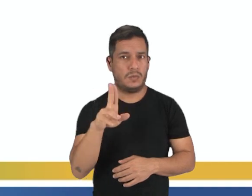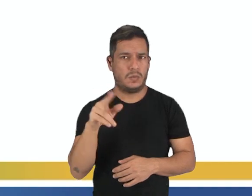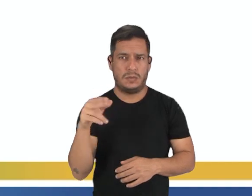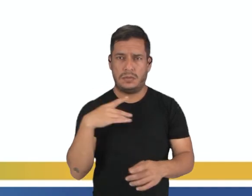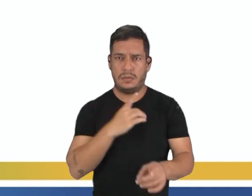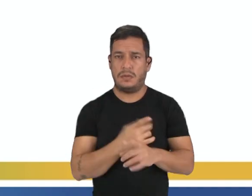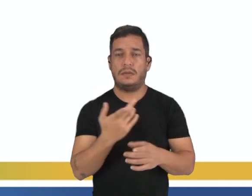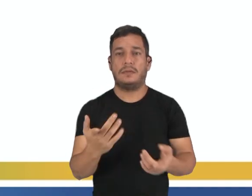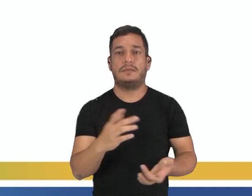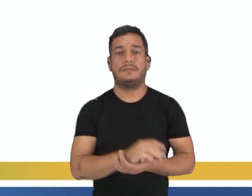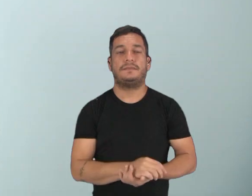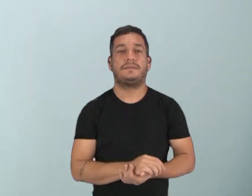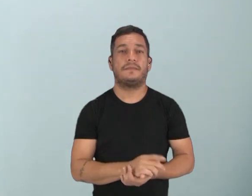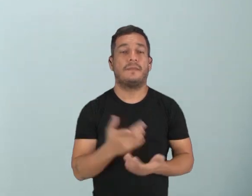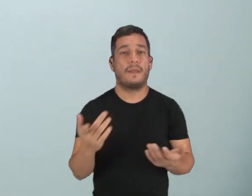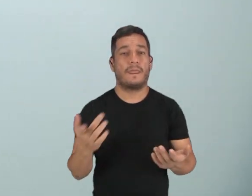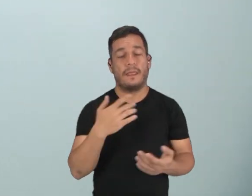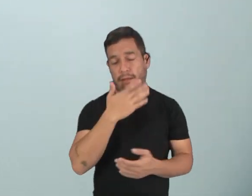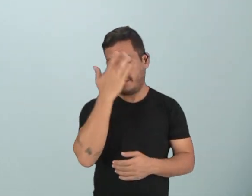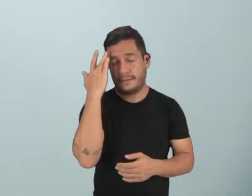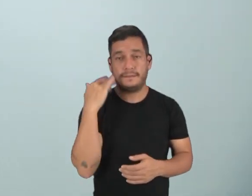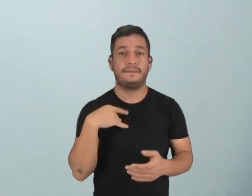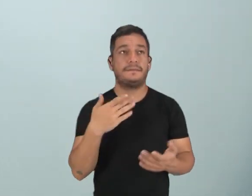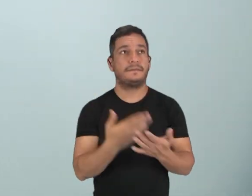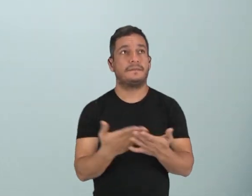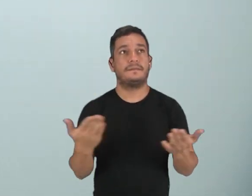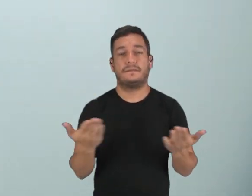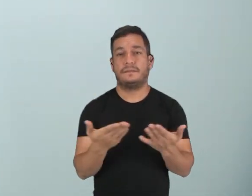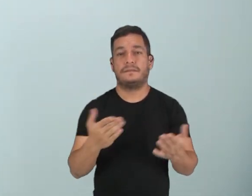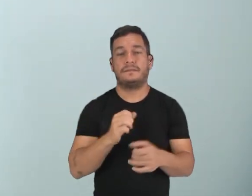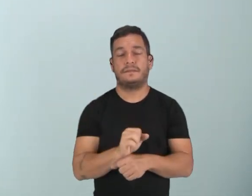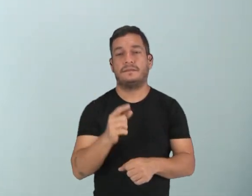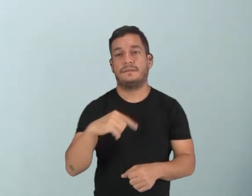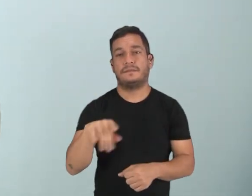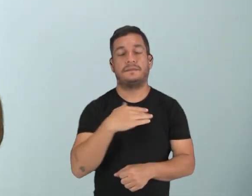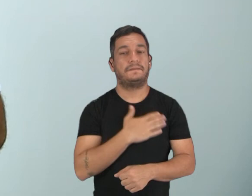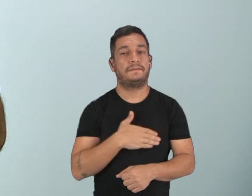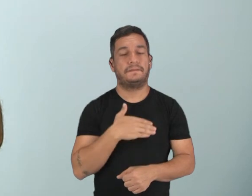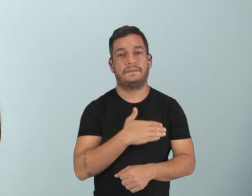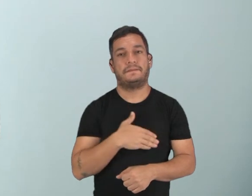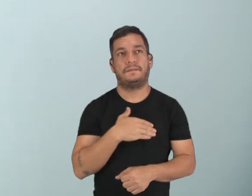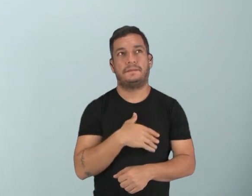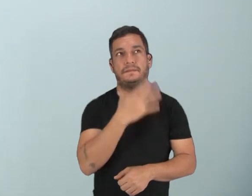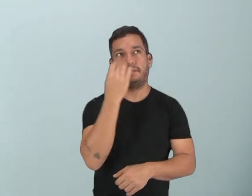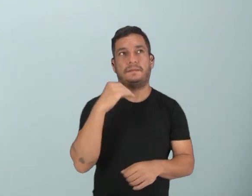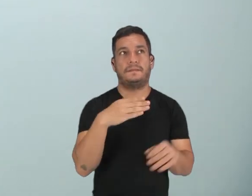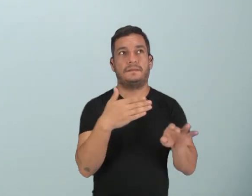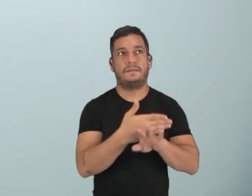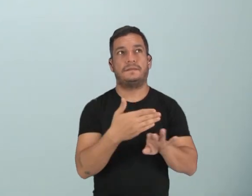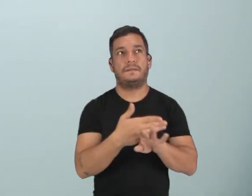te achar, certo? Então, pessoal, essa foi a aula de hoje. Eu espero que tenham gostado. Não